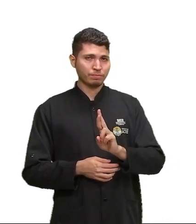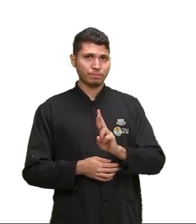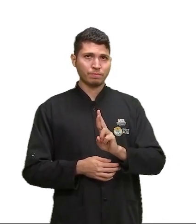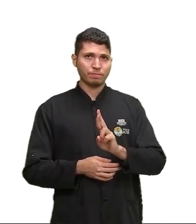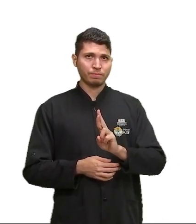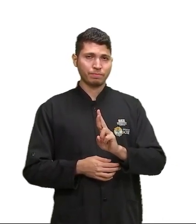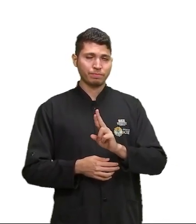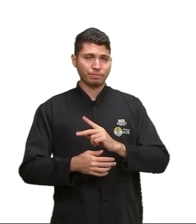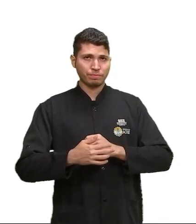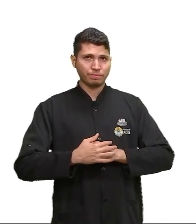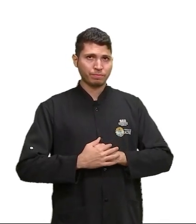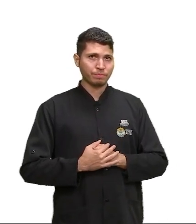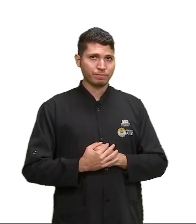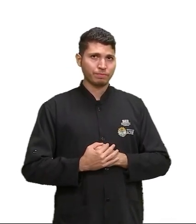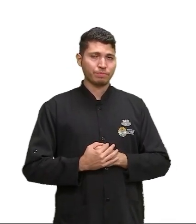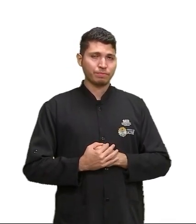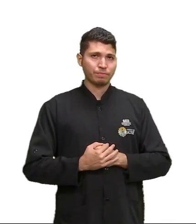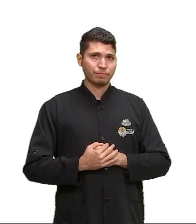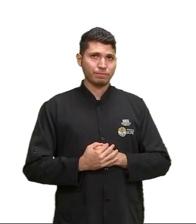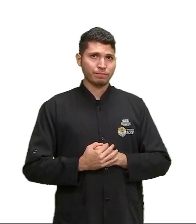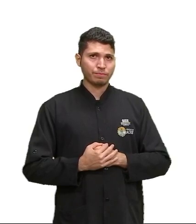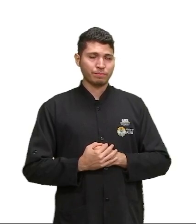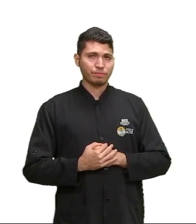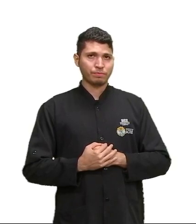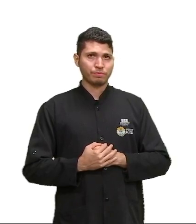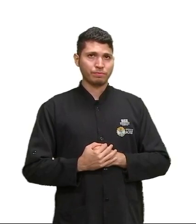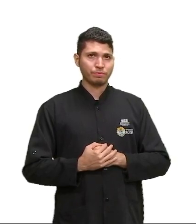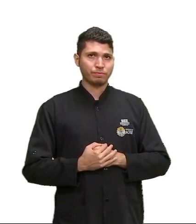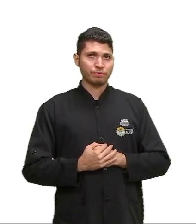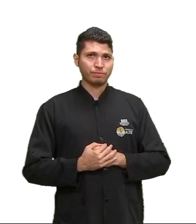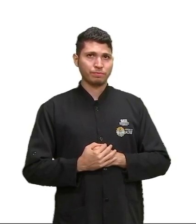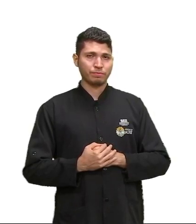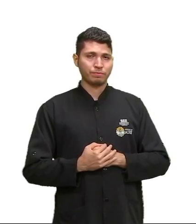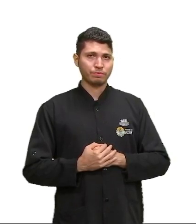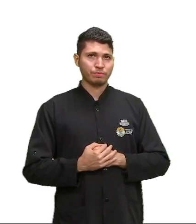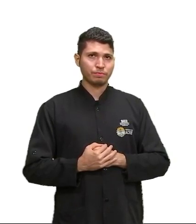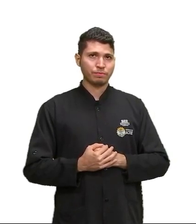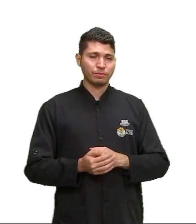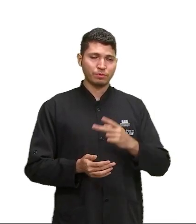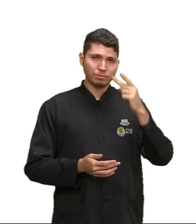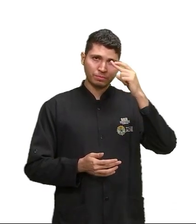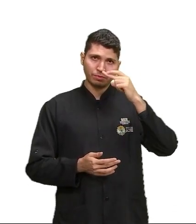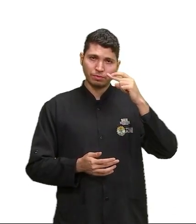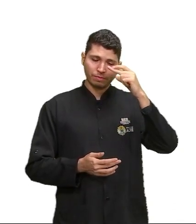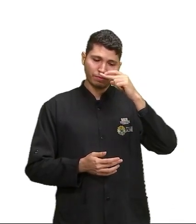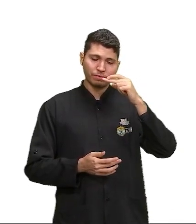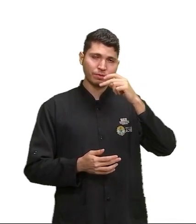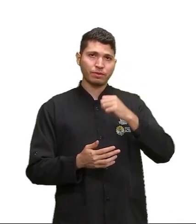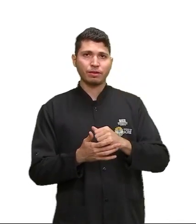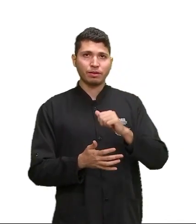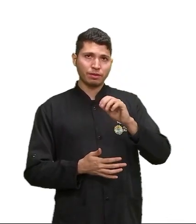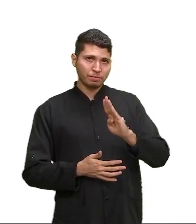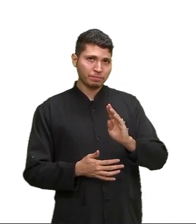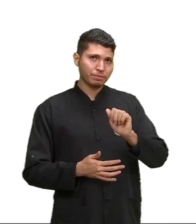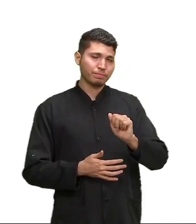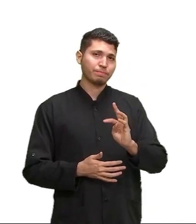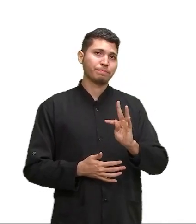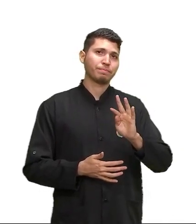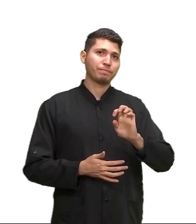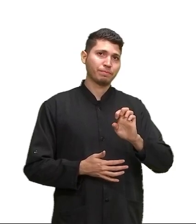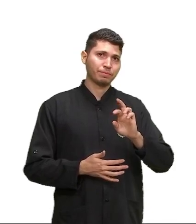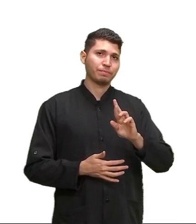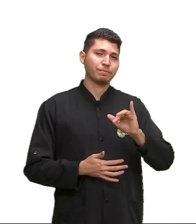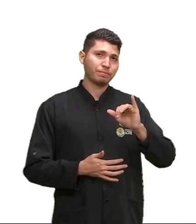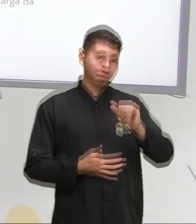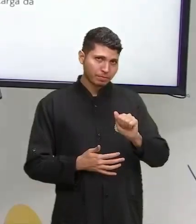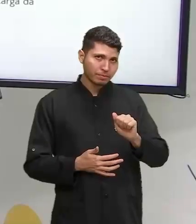R, a configuração adequada para avaliar a carga da bateria é... antes de nós pularmos